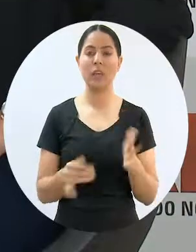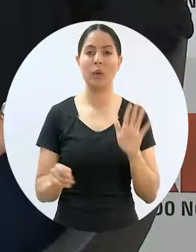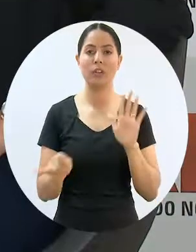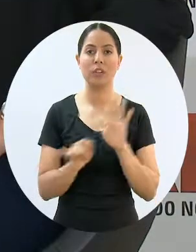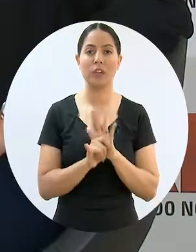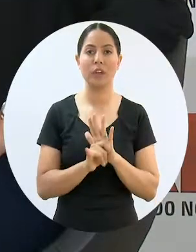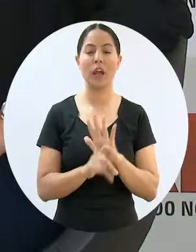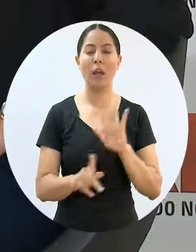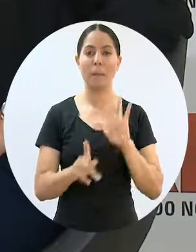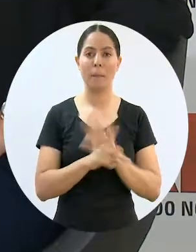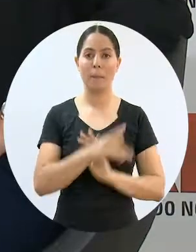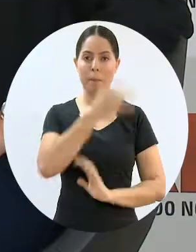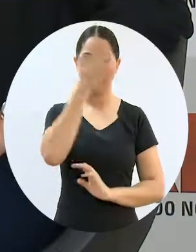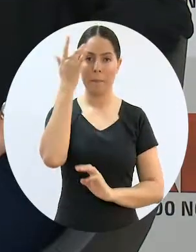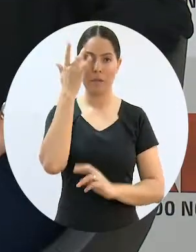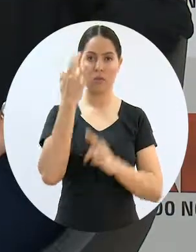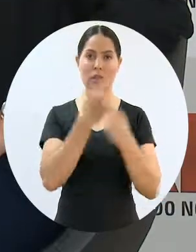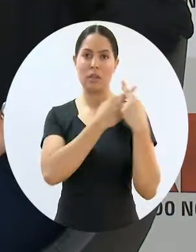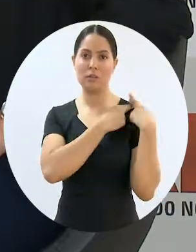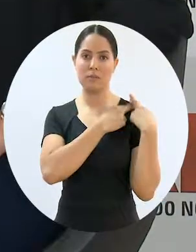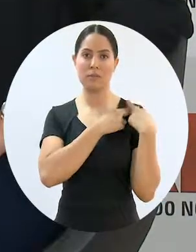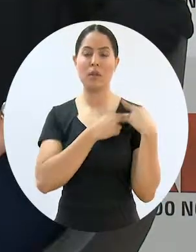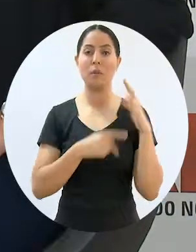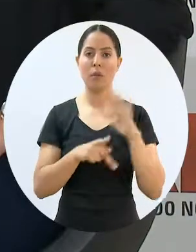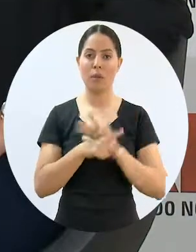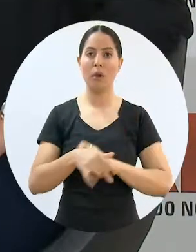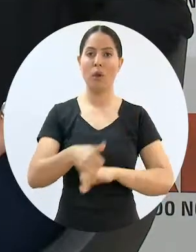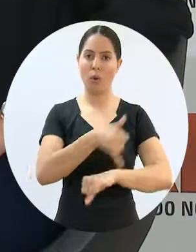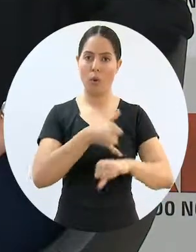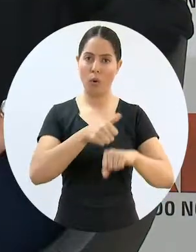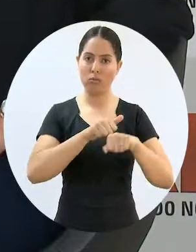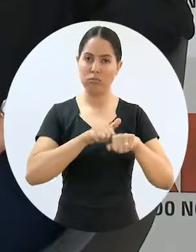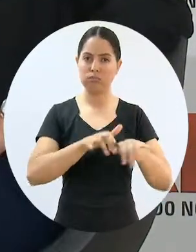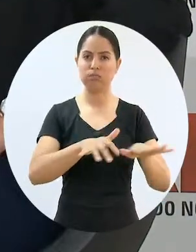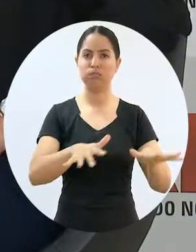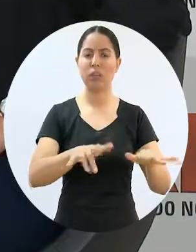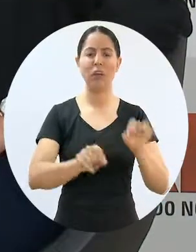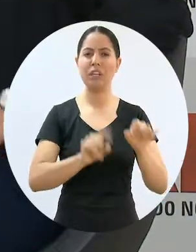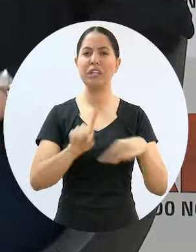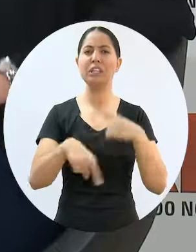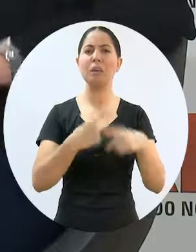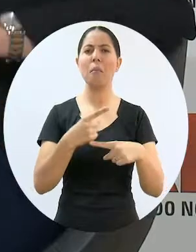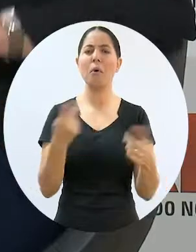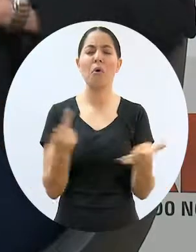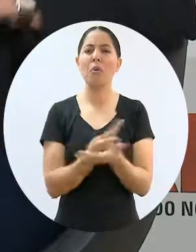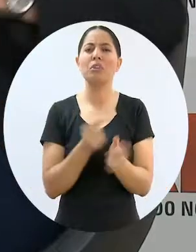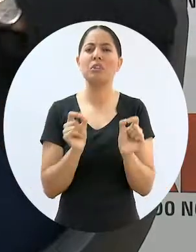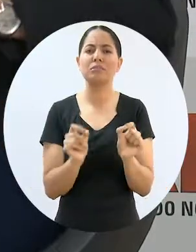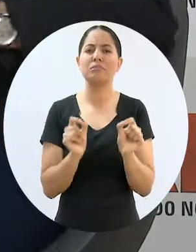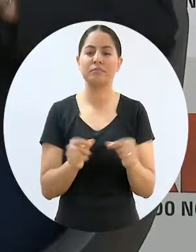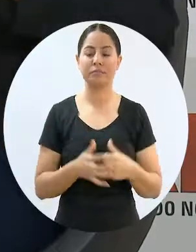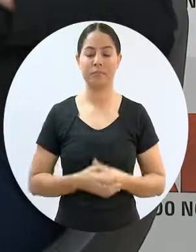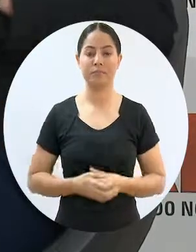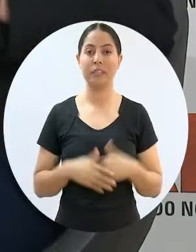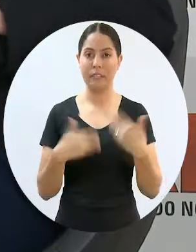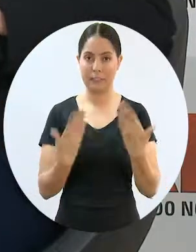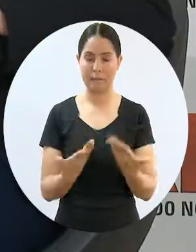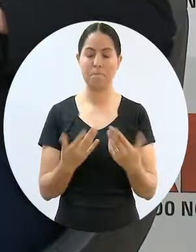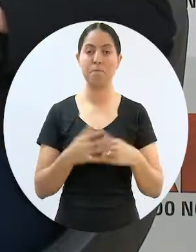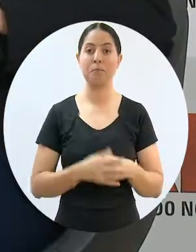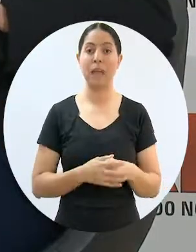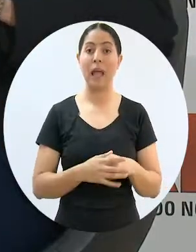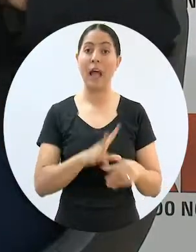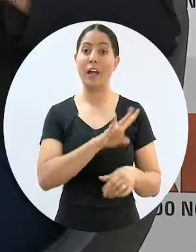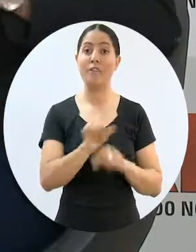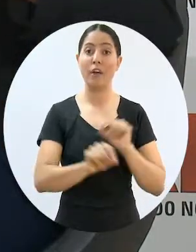Identificado o responsável pelo vazamento do óleo, o que acontece? Bem, aí a gente tem a identificação do poluidor